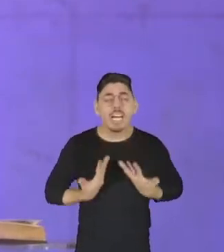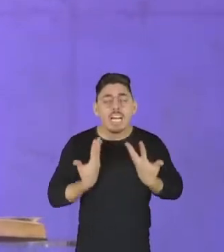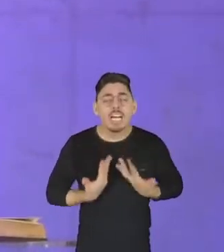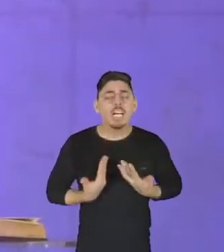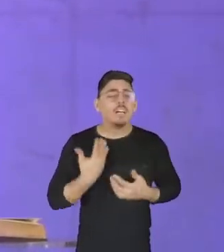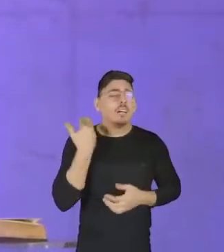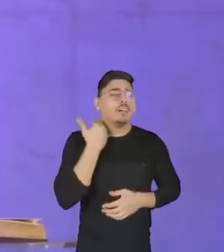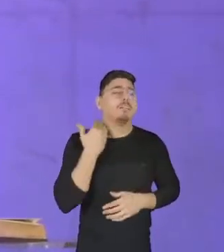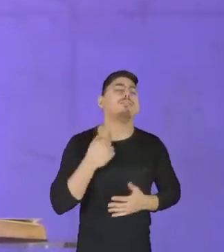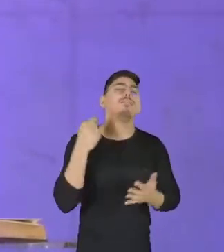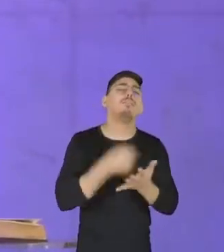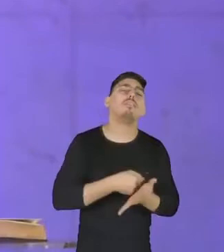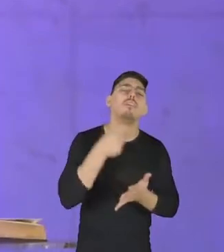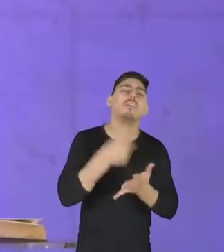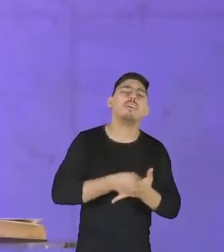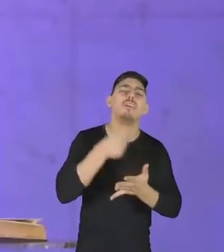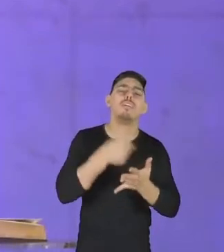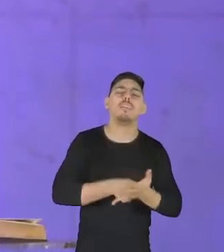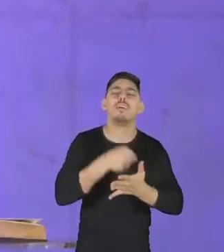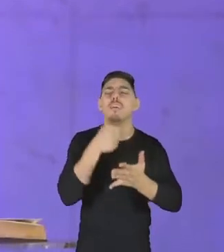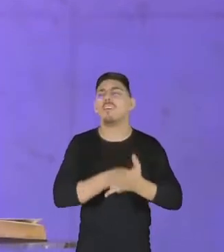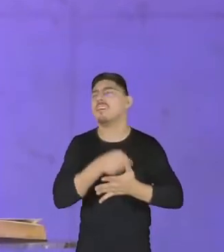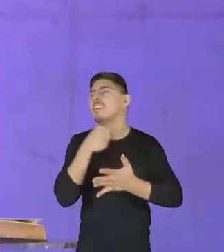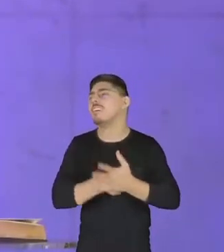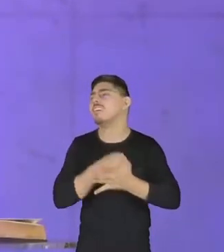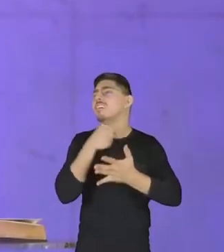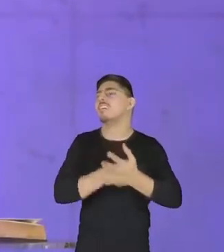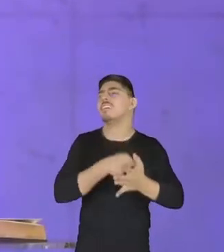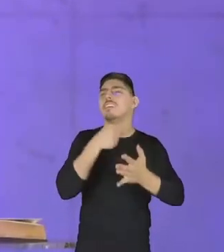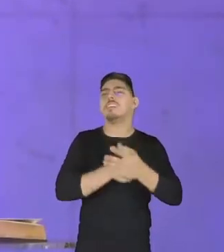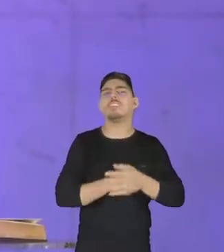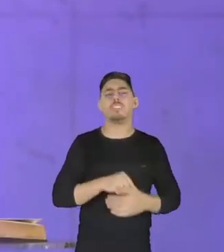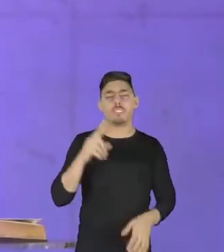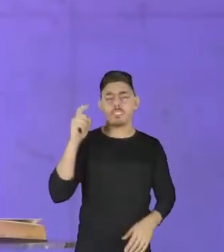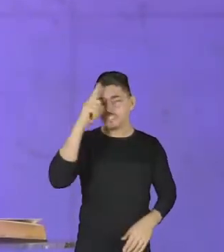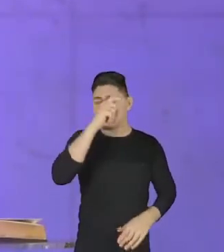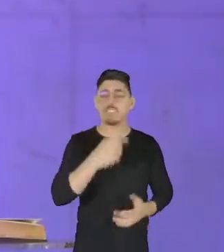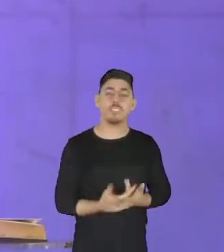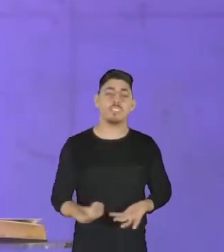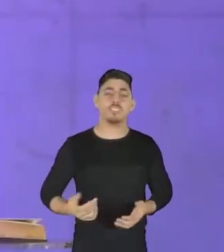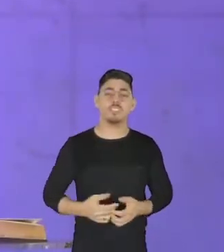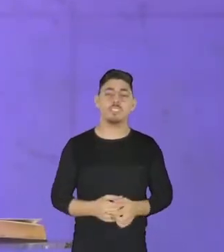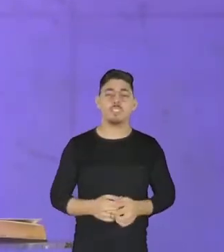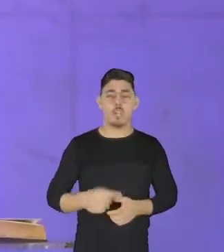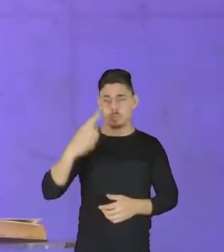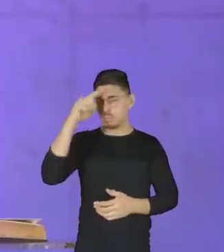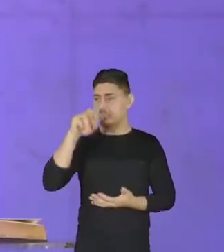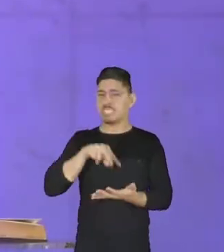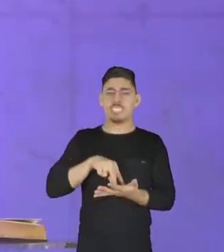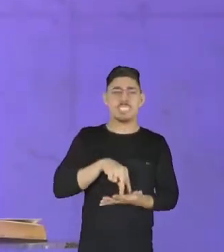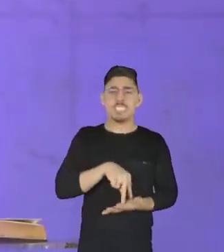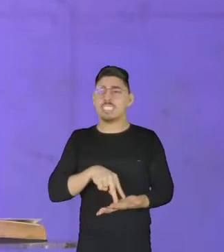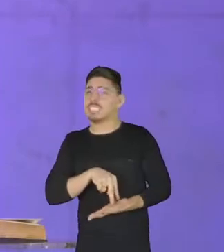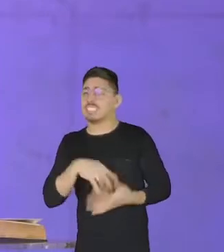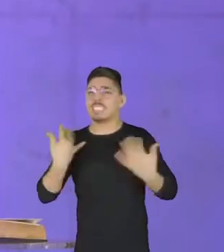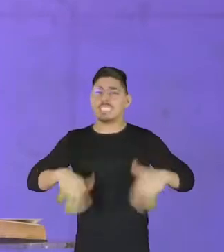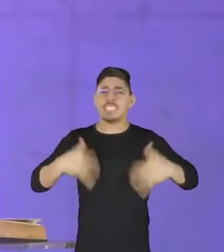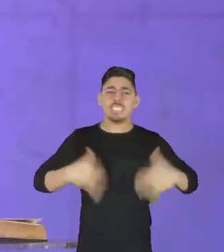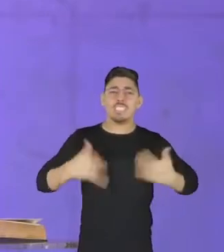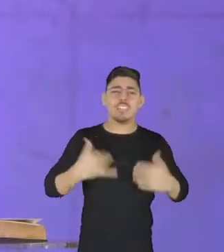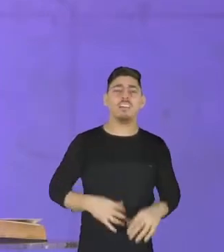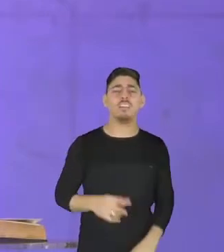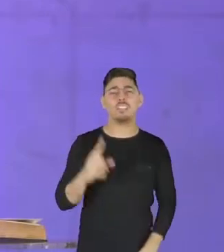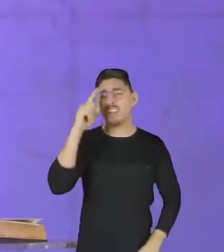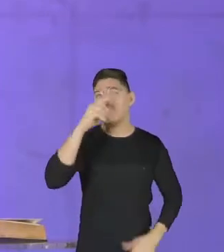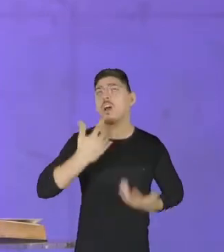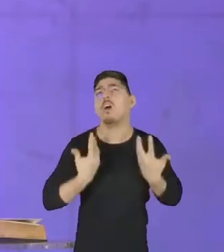de luta. Os dias de luta são dias difíceis, são dias incertos, são dias cansativos, são